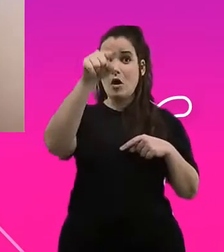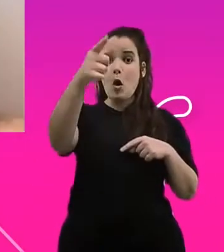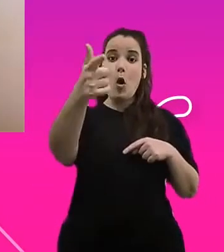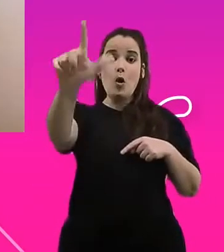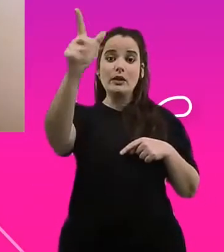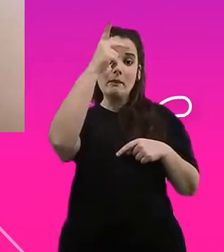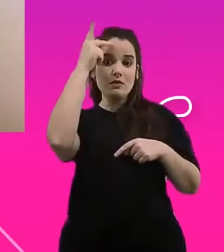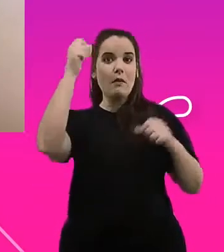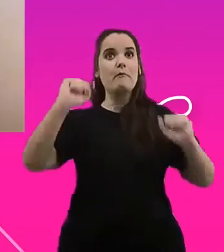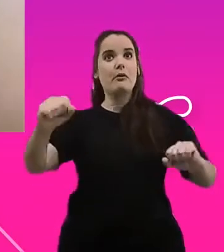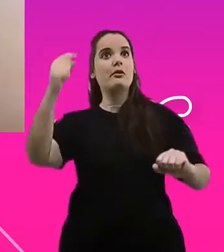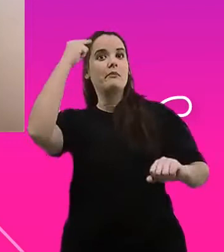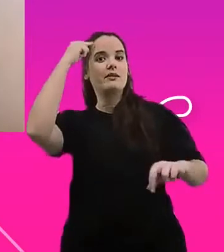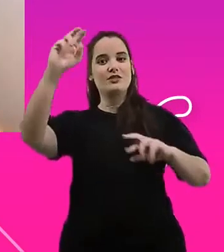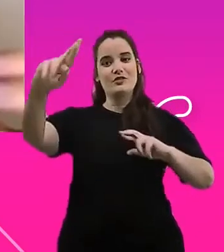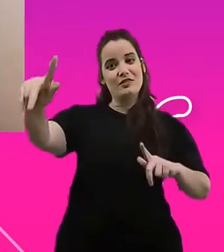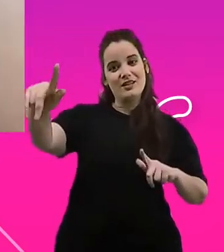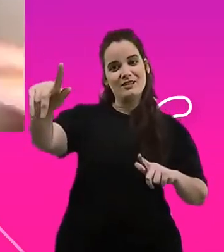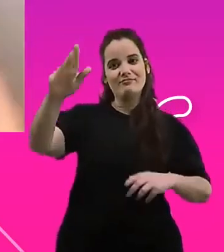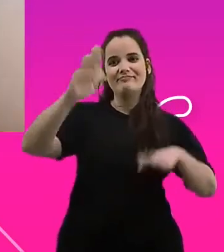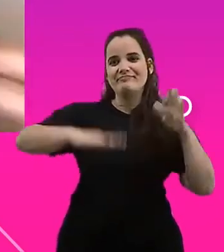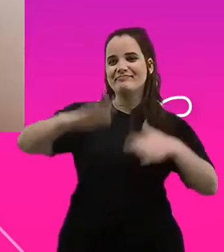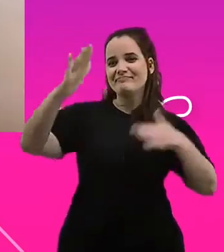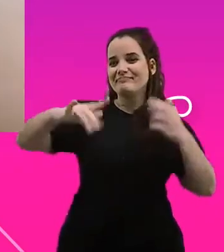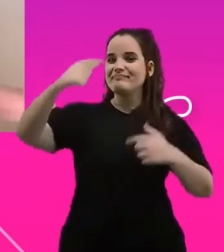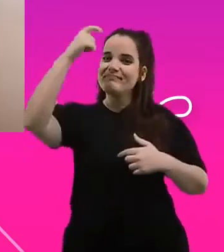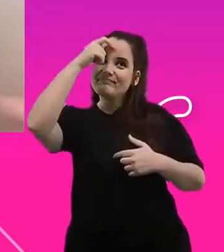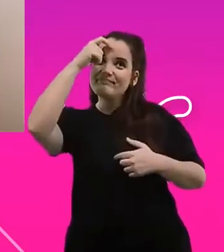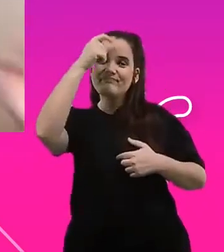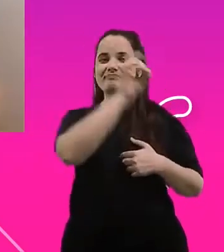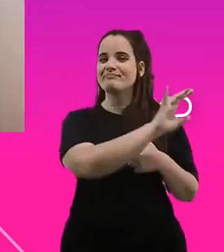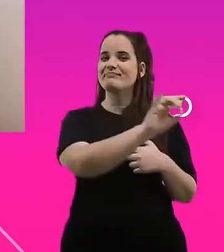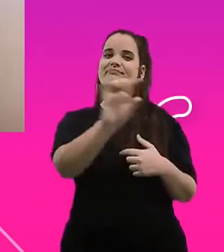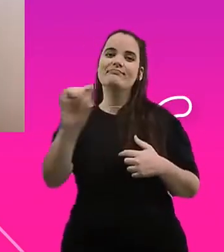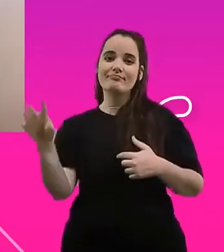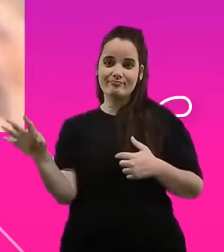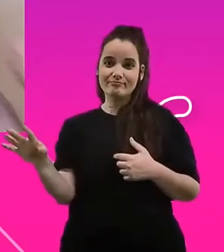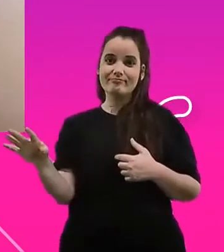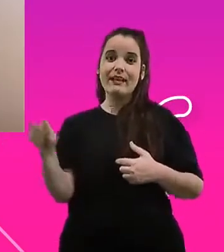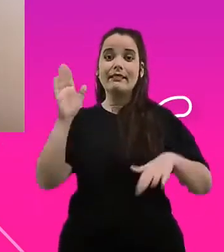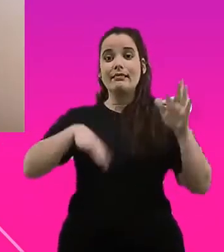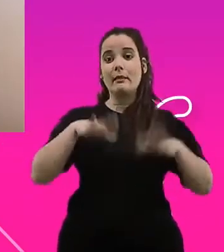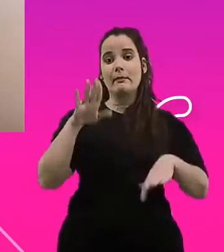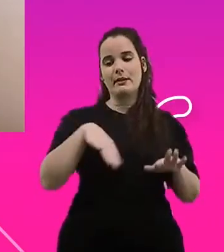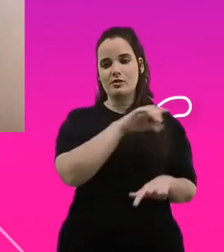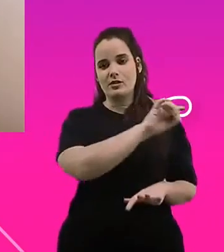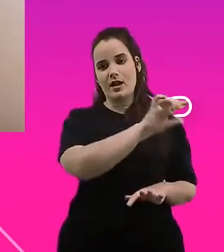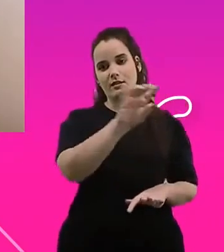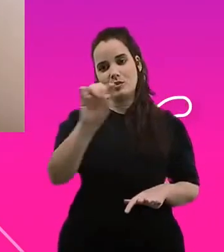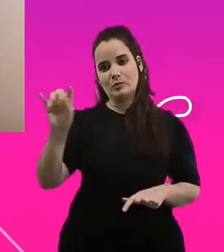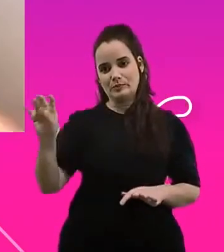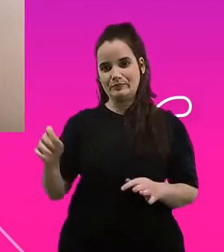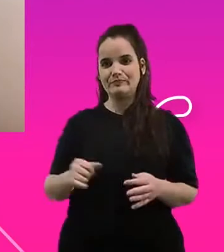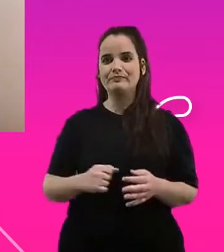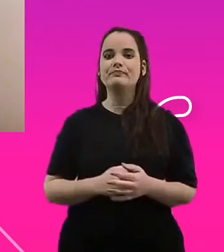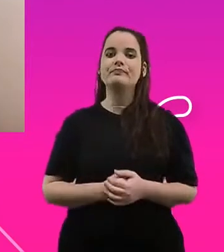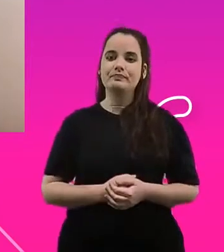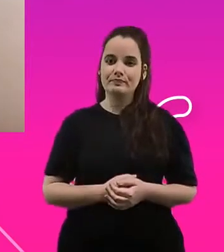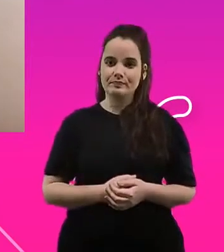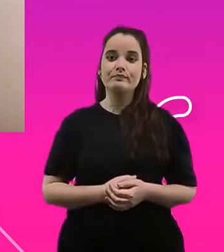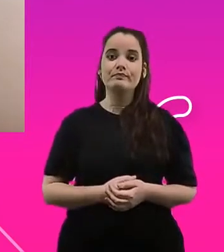a validação venha desse lugar desse cruzamento do olhar, né, para quem está produzindo e para quem está recebendo, de ter